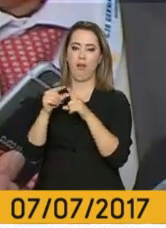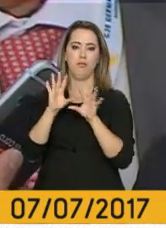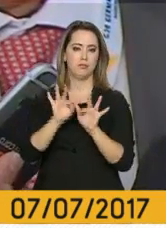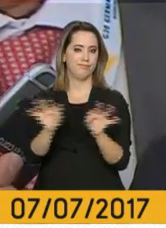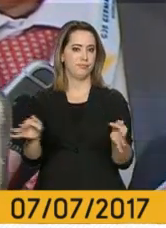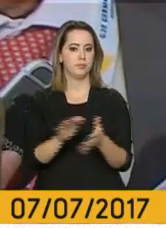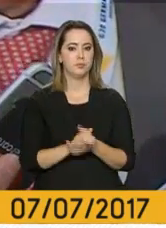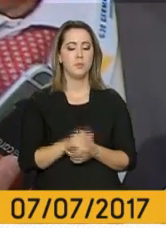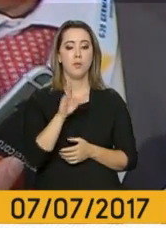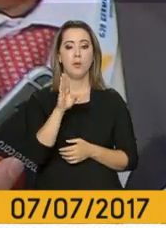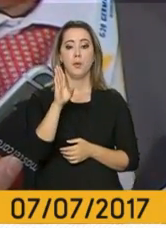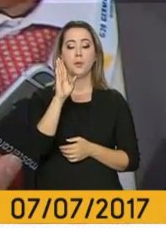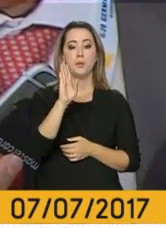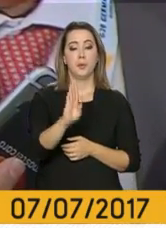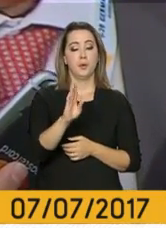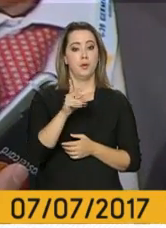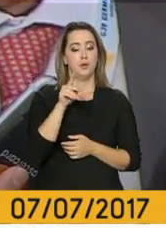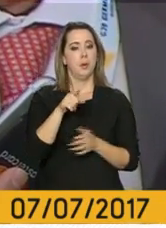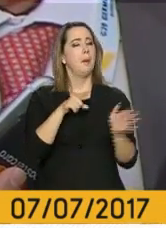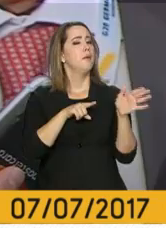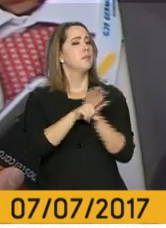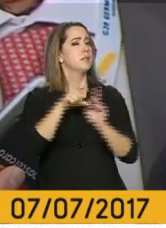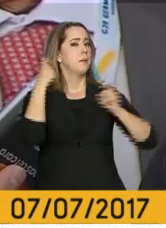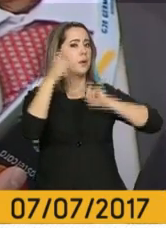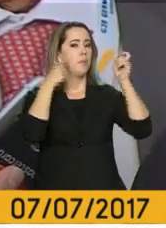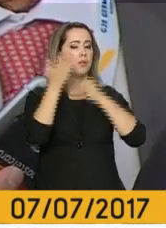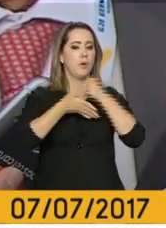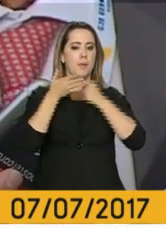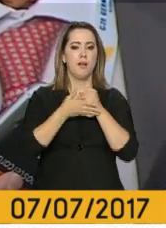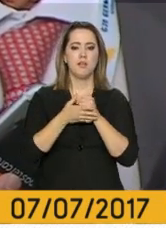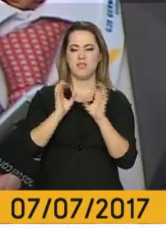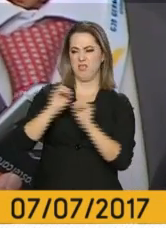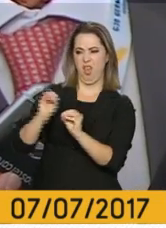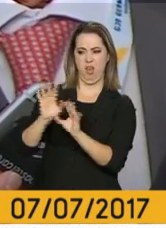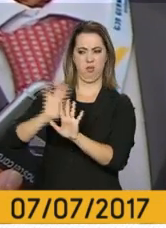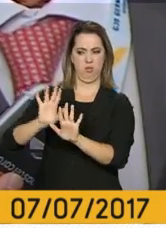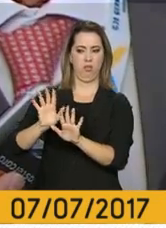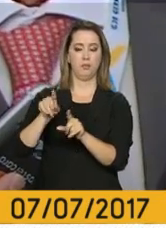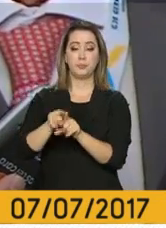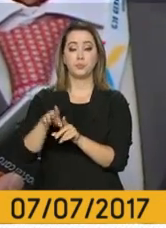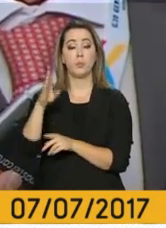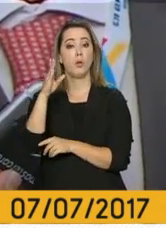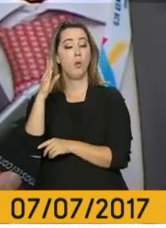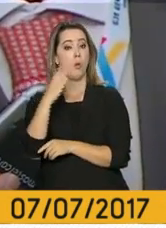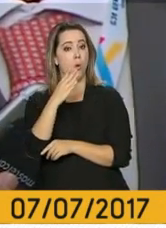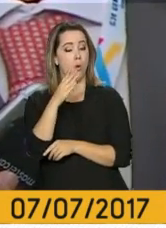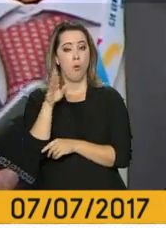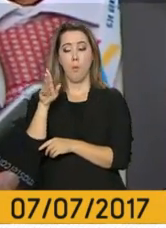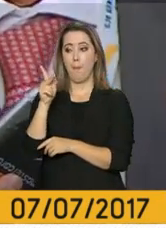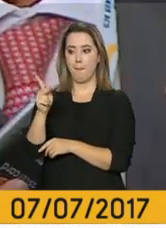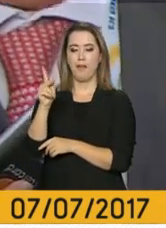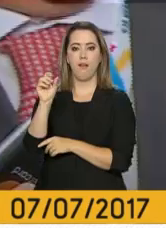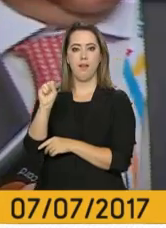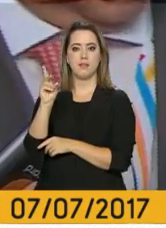isso. Está preocupado com a O PSDB, base, né? Hein? Preocupado com a base aliada? Nem, zero de preocupação. O PSDB tem quatro ministérios,